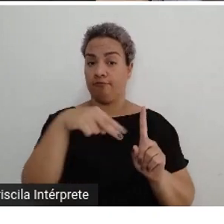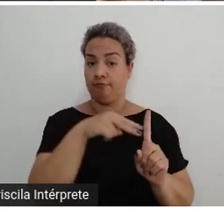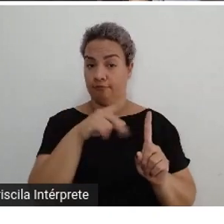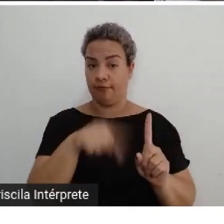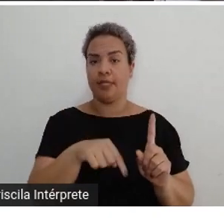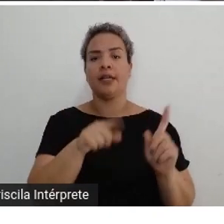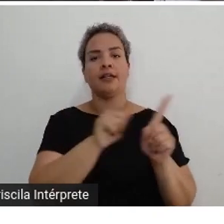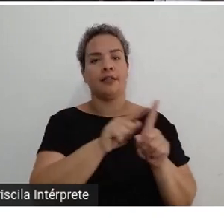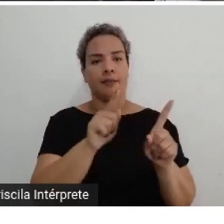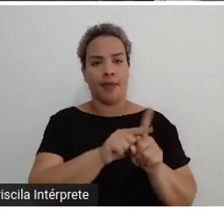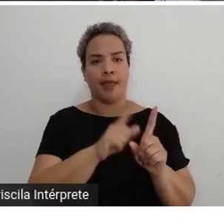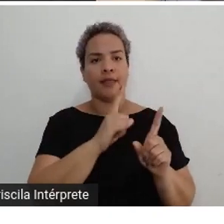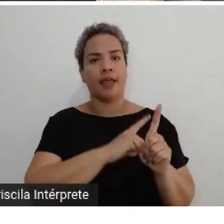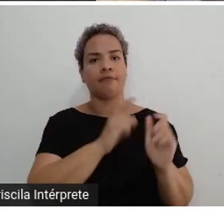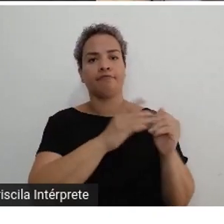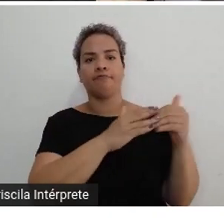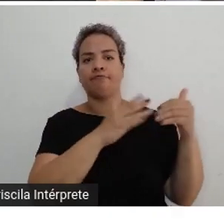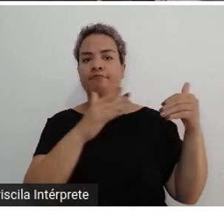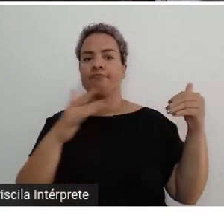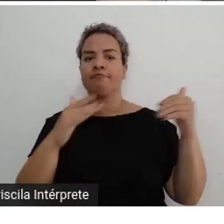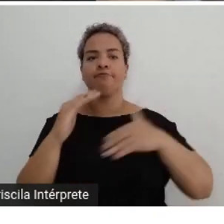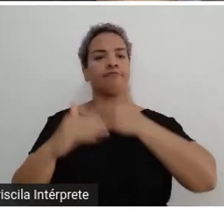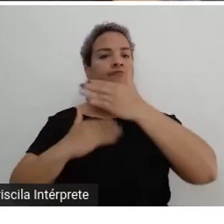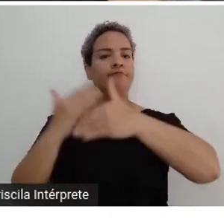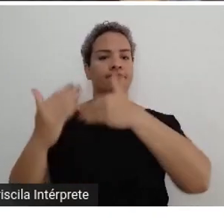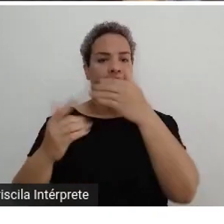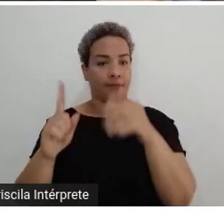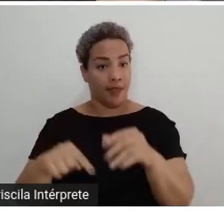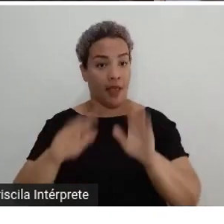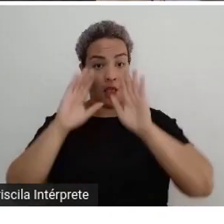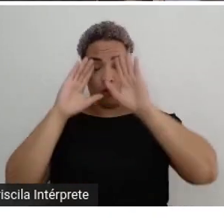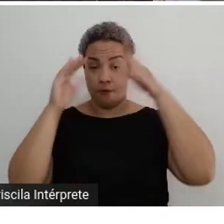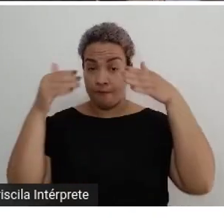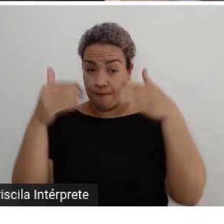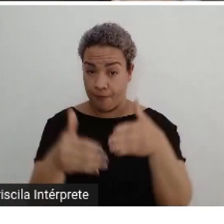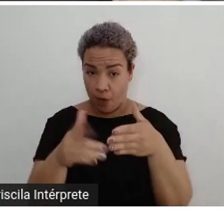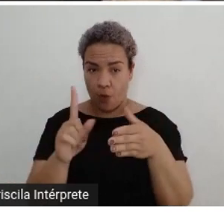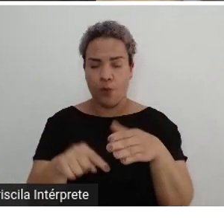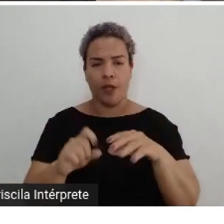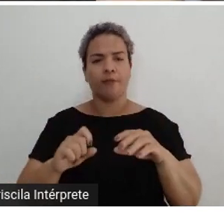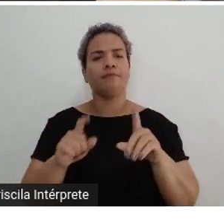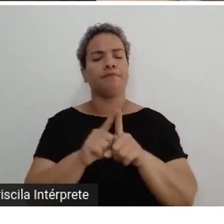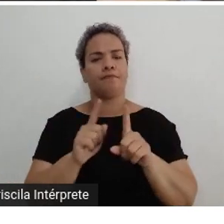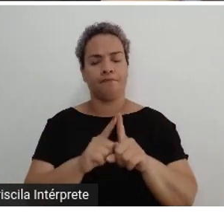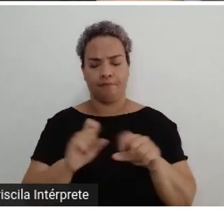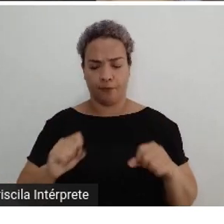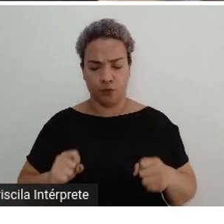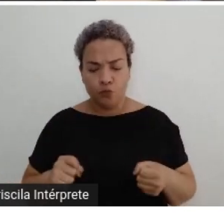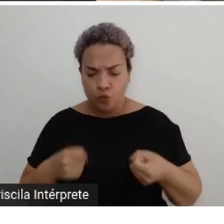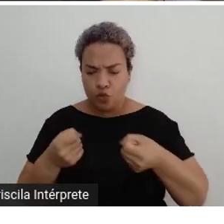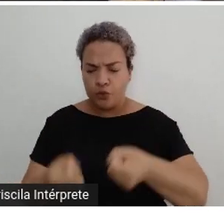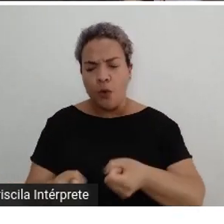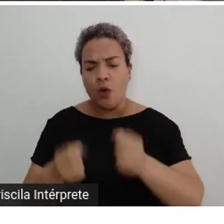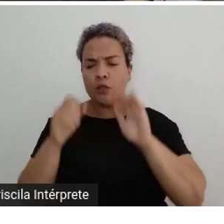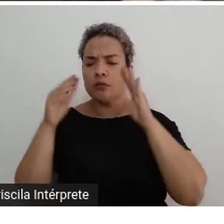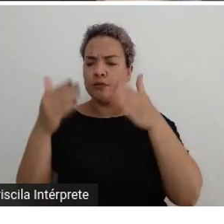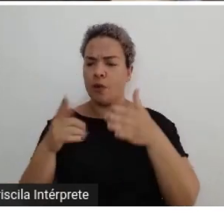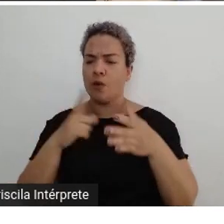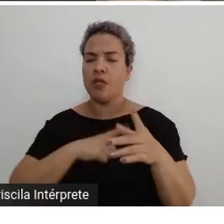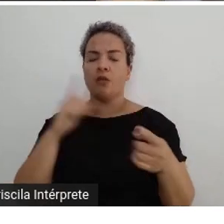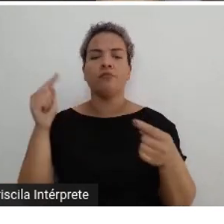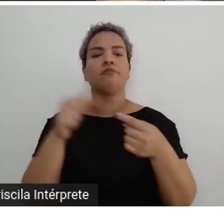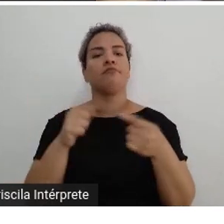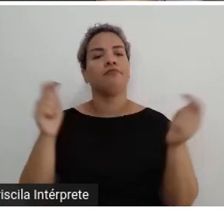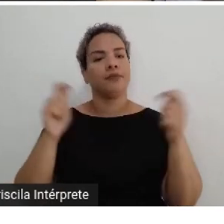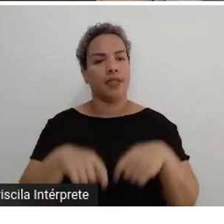ordem de grandeza, né? Você vai conseguir focar os esforços aonde realmente vai te trazer resultado, né?